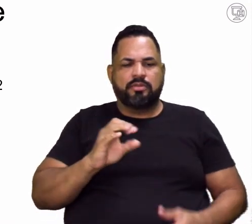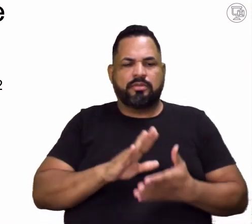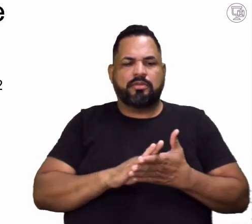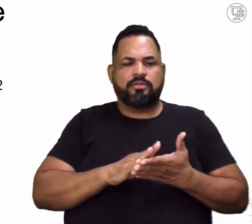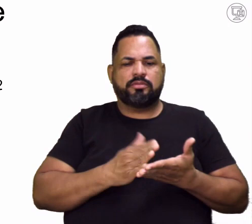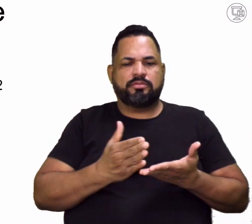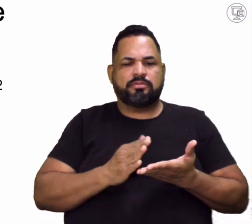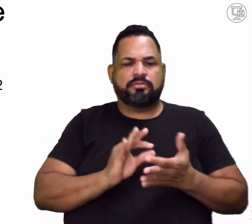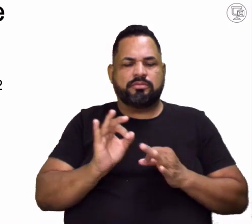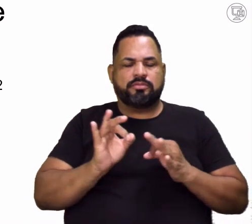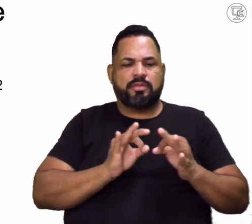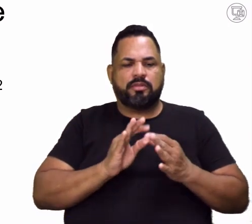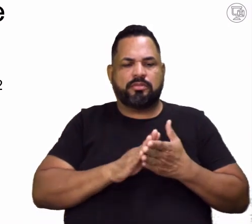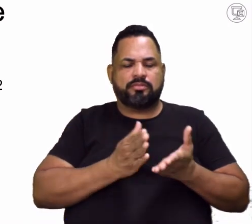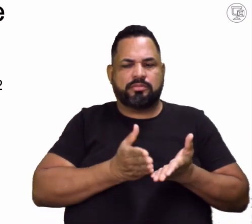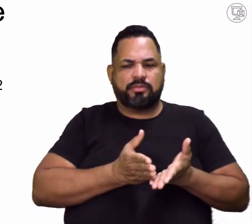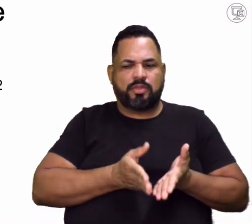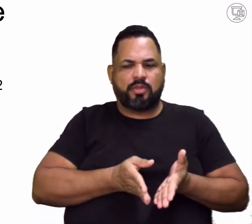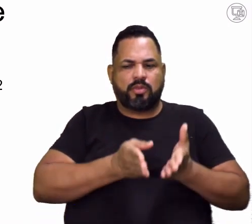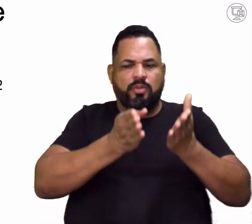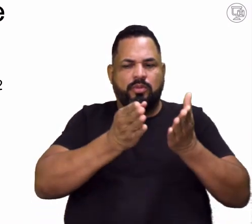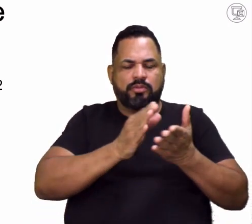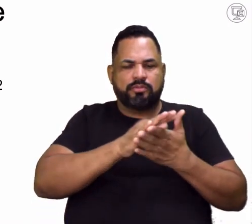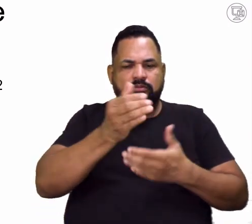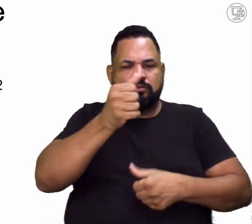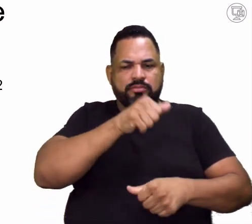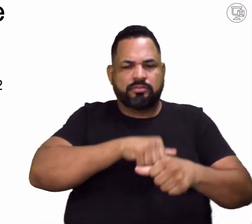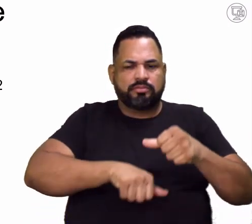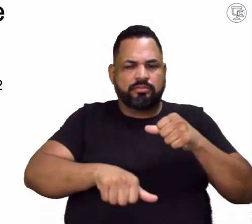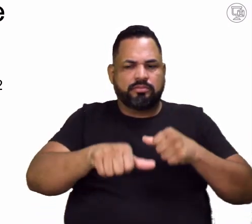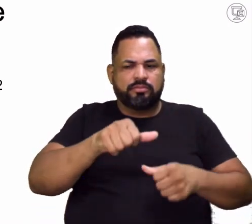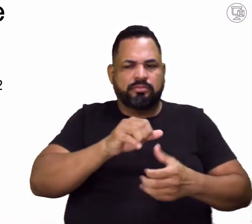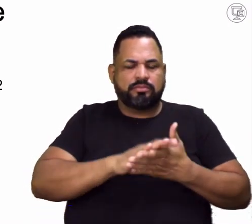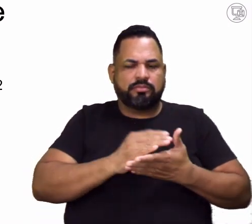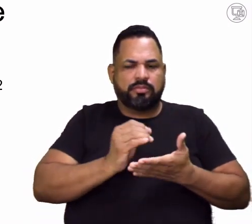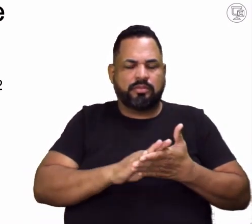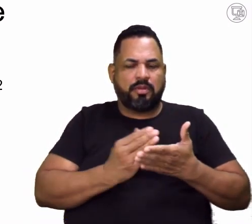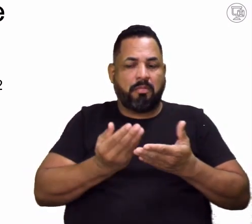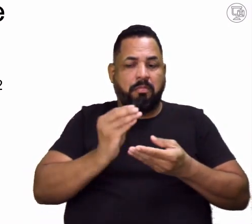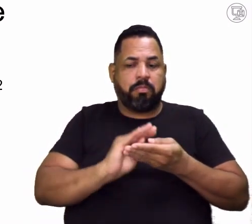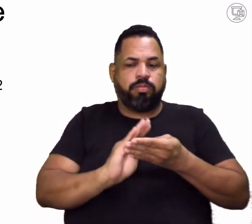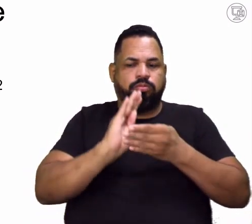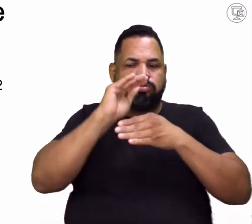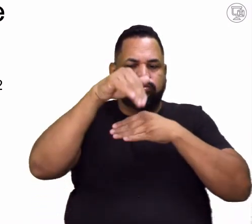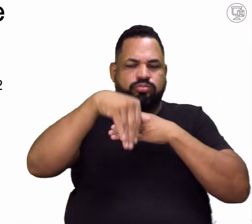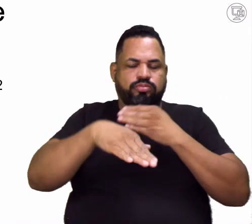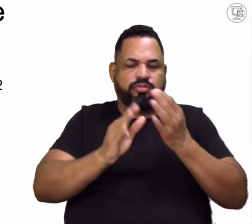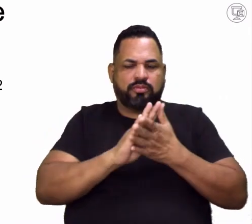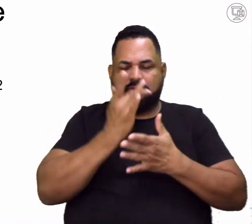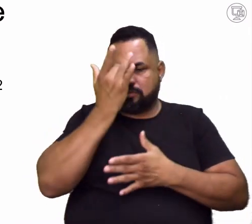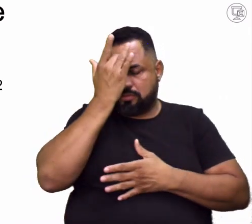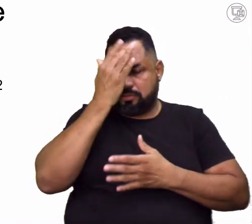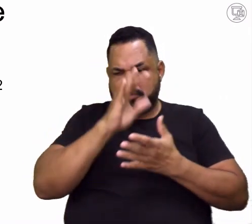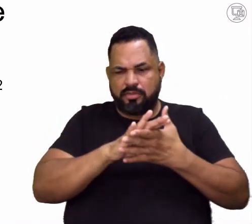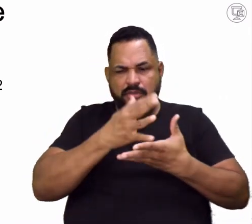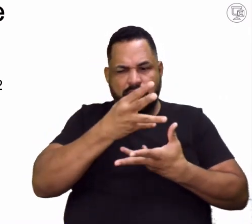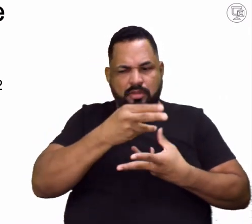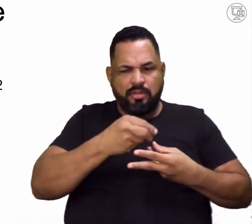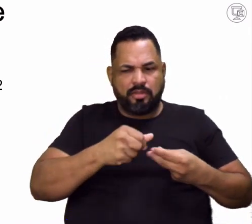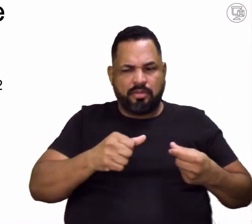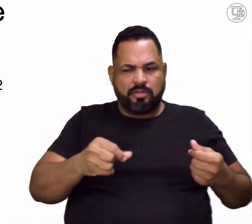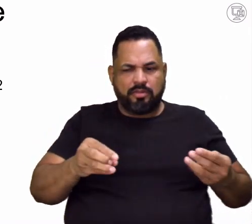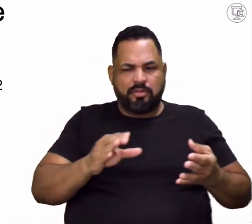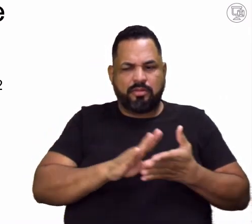sua parede em forma de conevertida Evita que o líquido em seu interior exprime para fora e facilita a lavagem